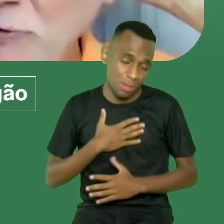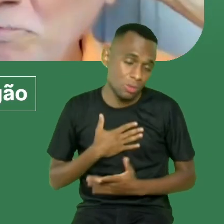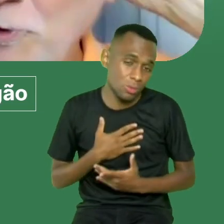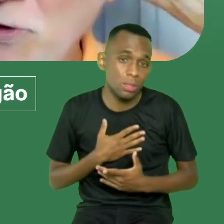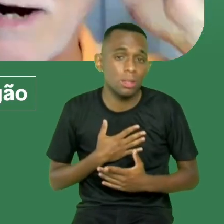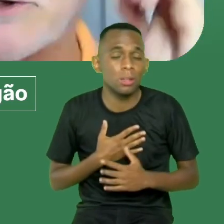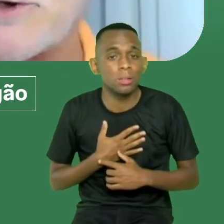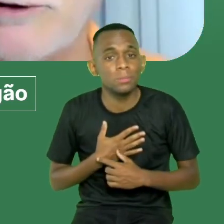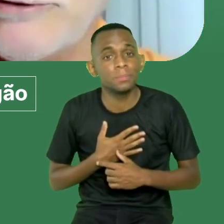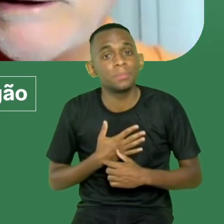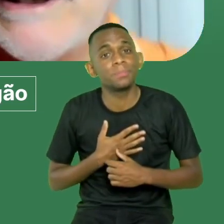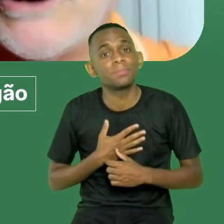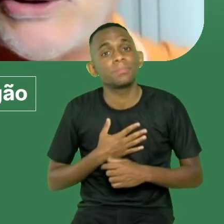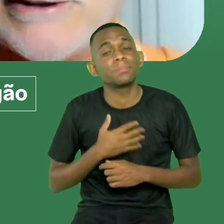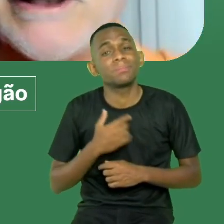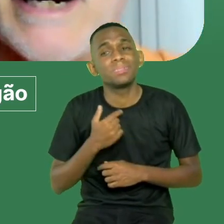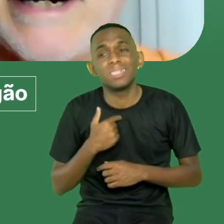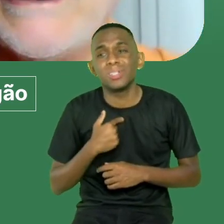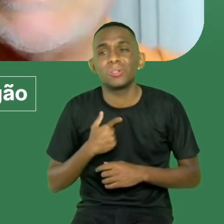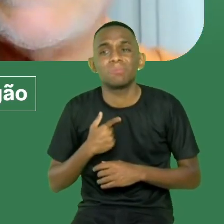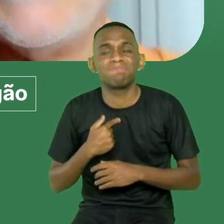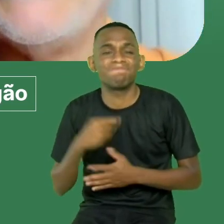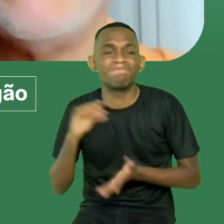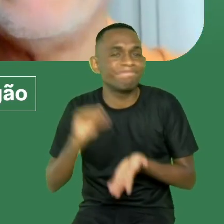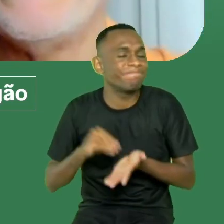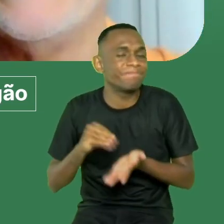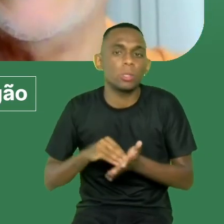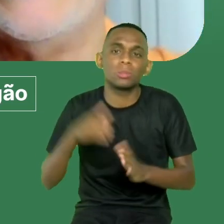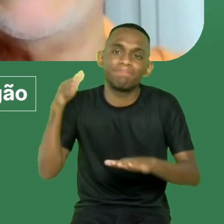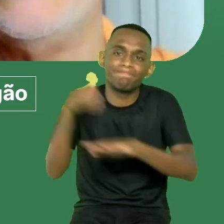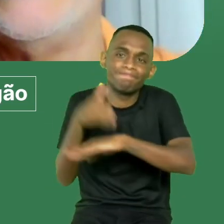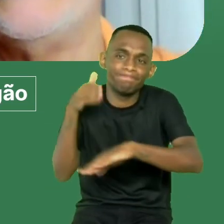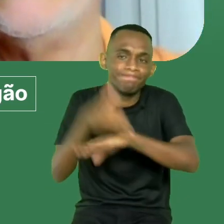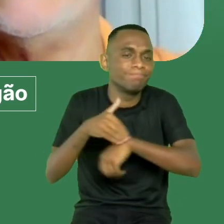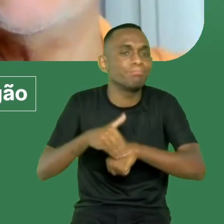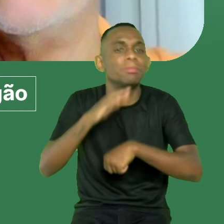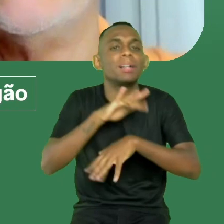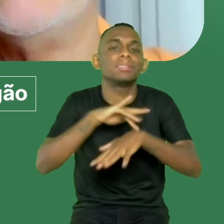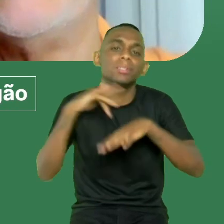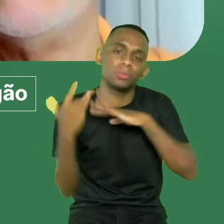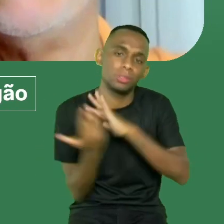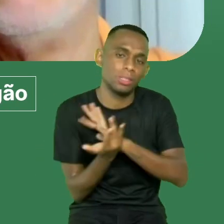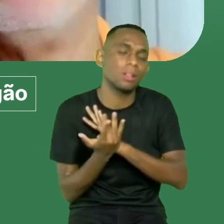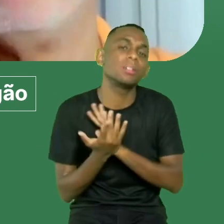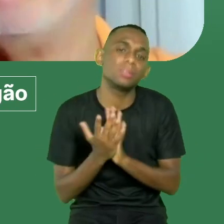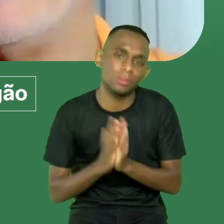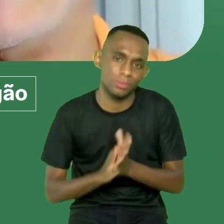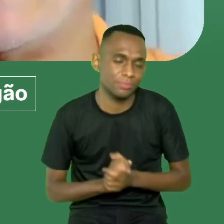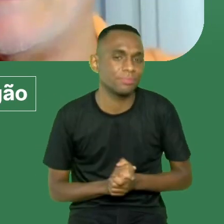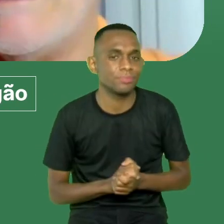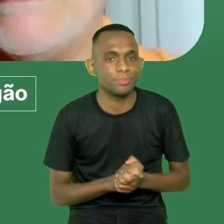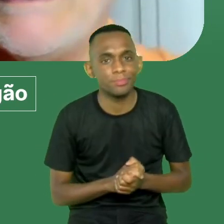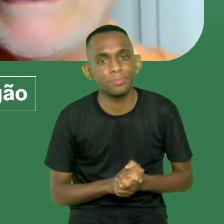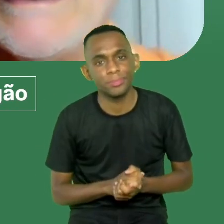eu sou muito pouco ativo nas redes sociais, né? Eu